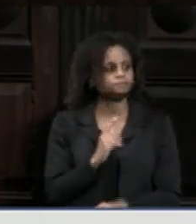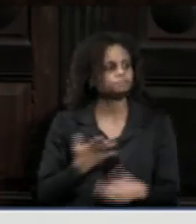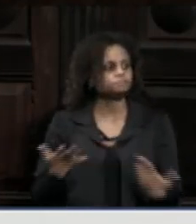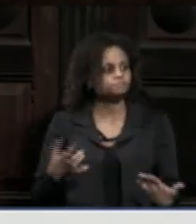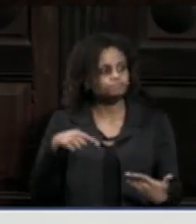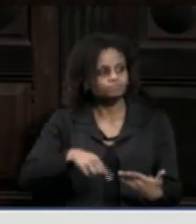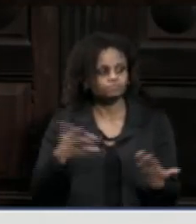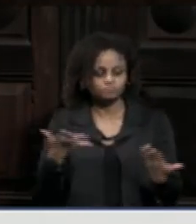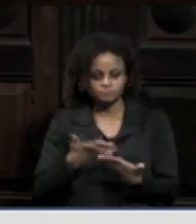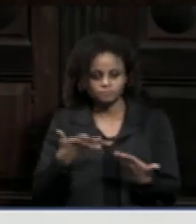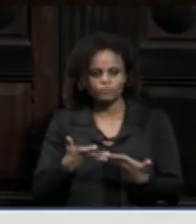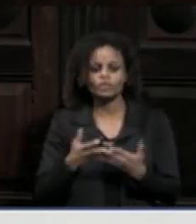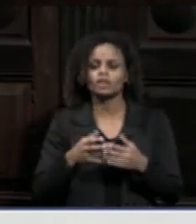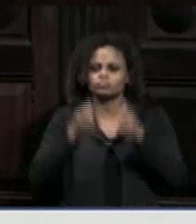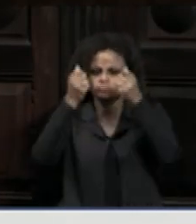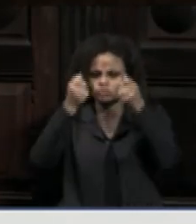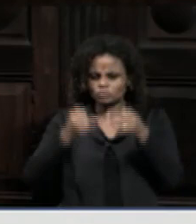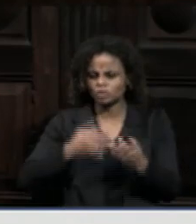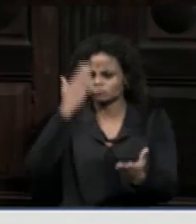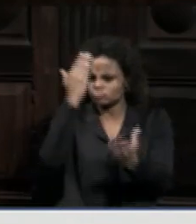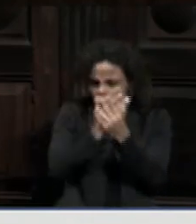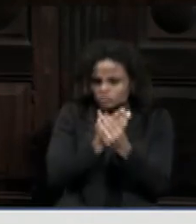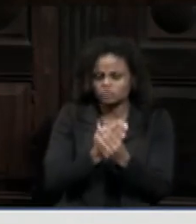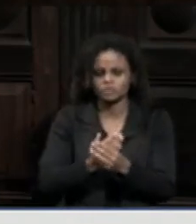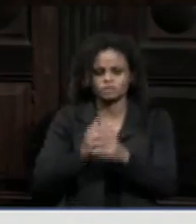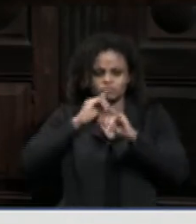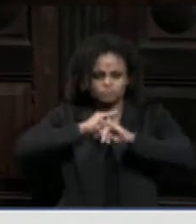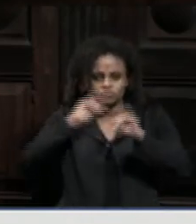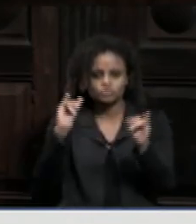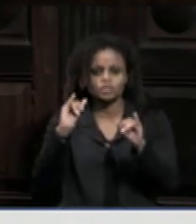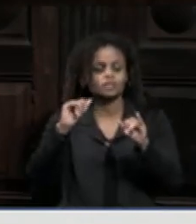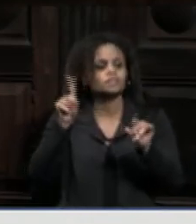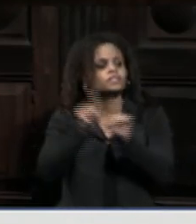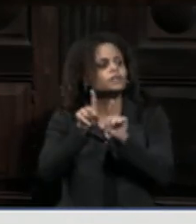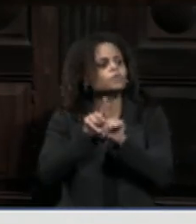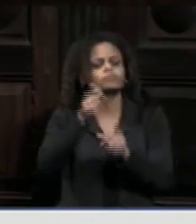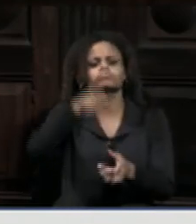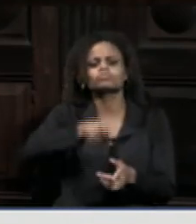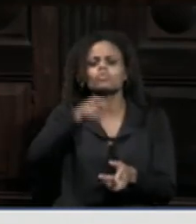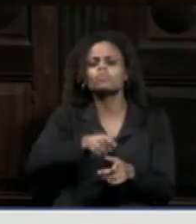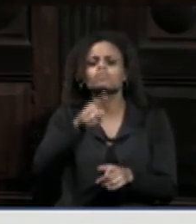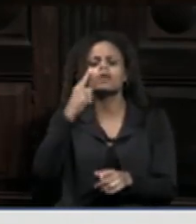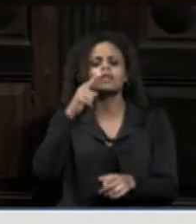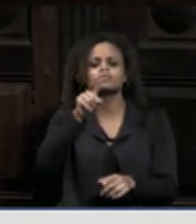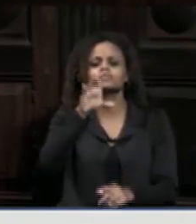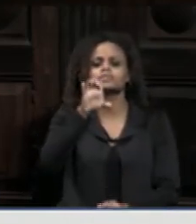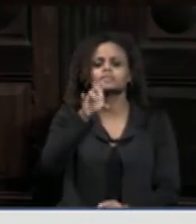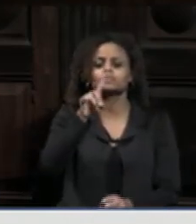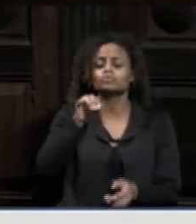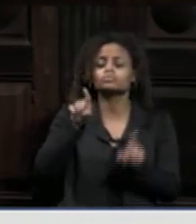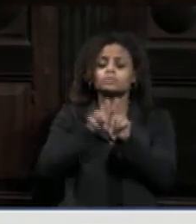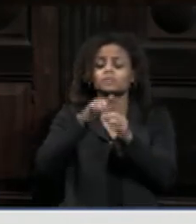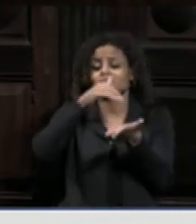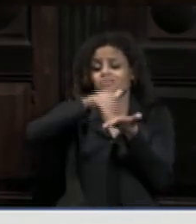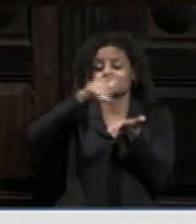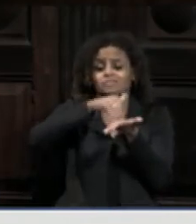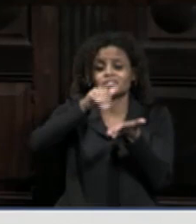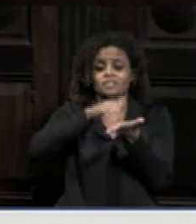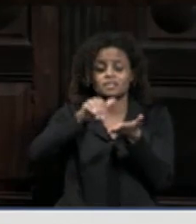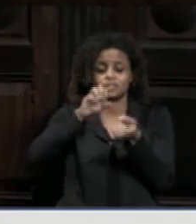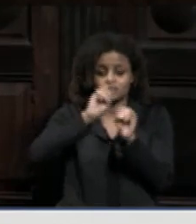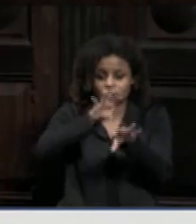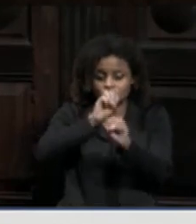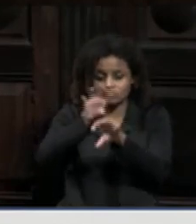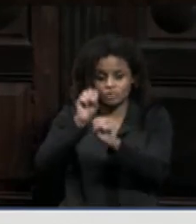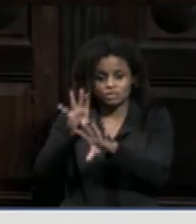aqui dando ciência, denunciando, rejeitando e cobrando providências ao senhor secretário de Estado de Educação, Wagner Victor, a sua